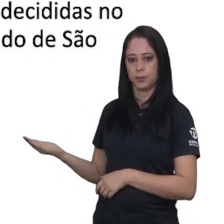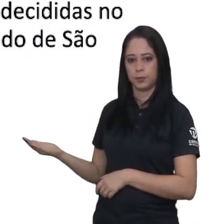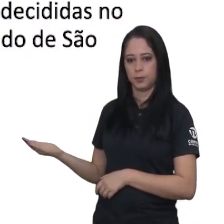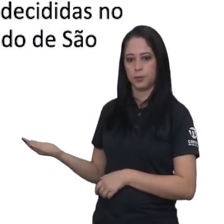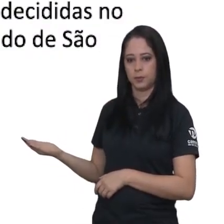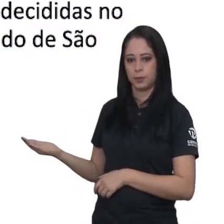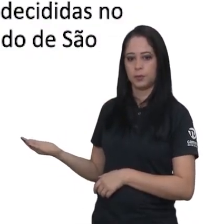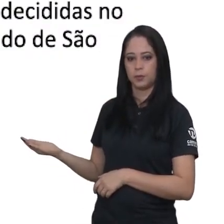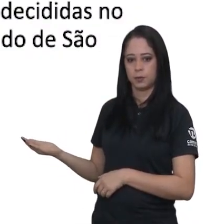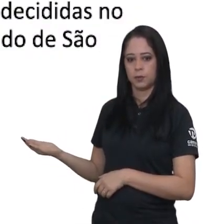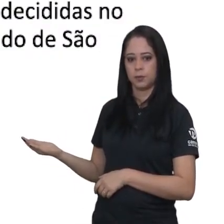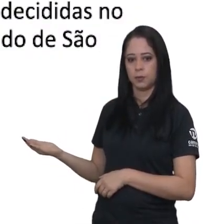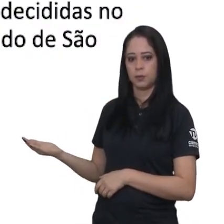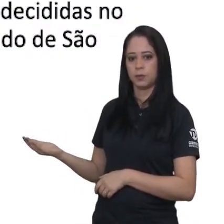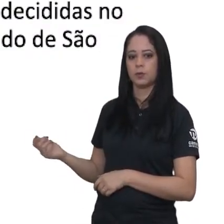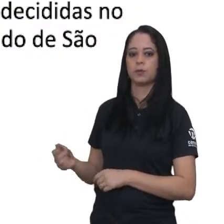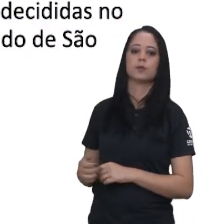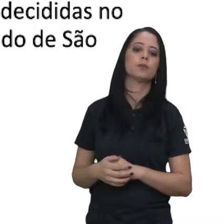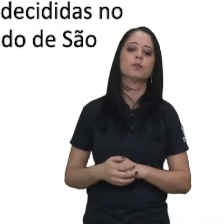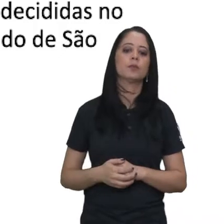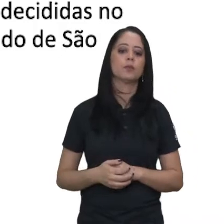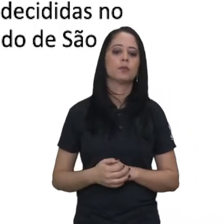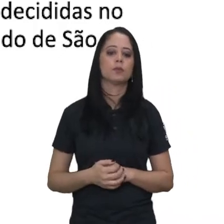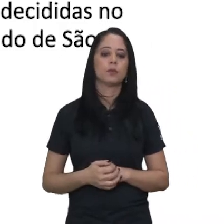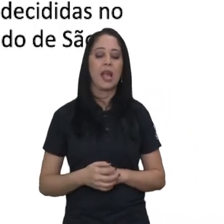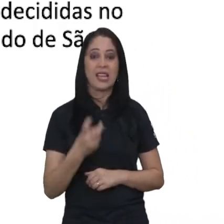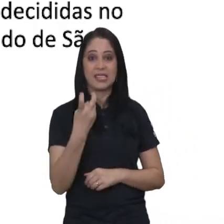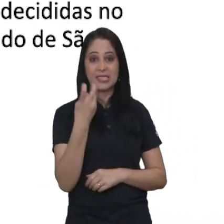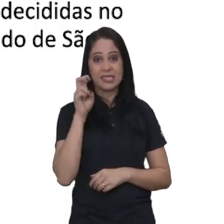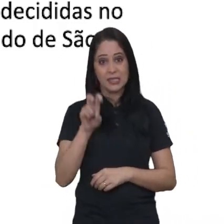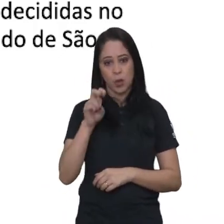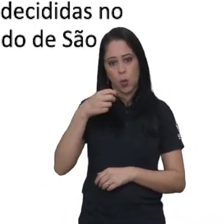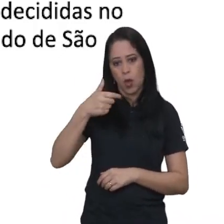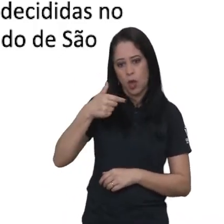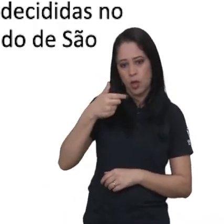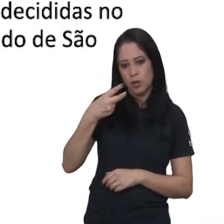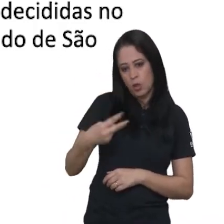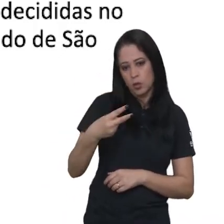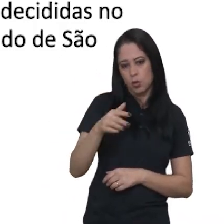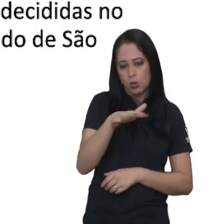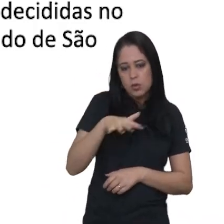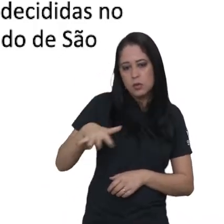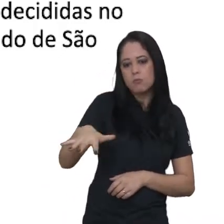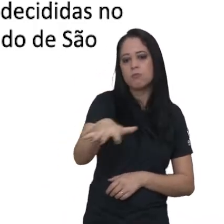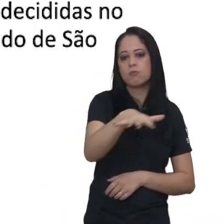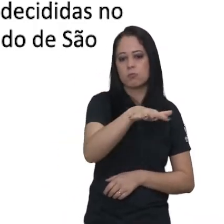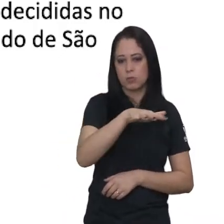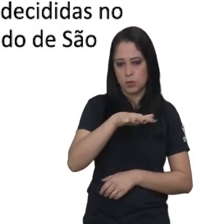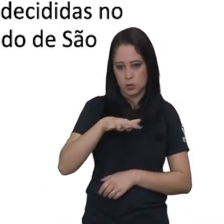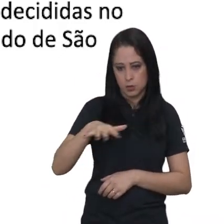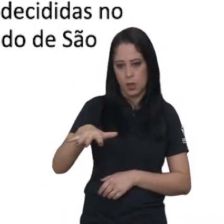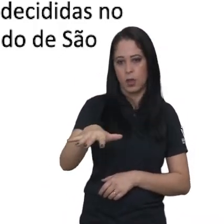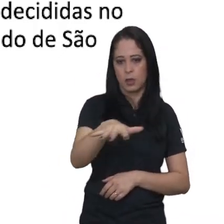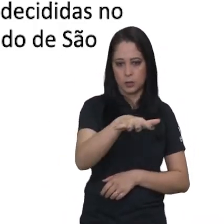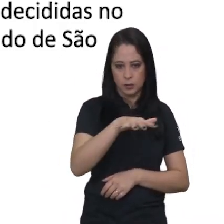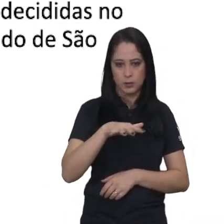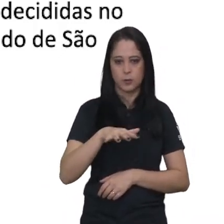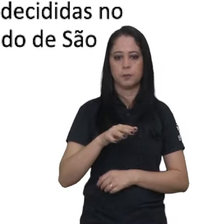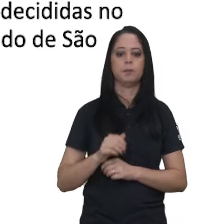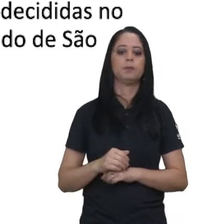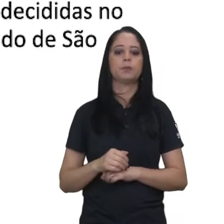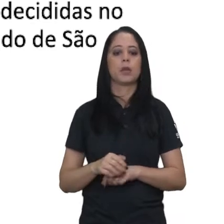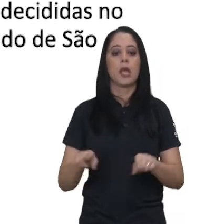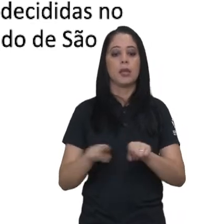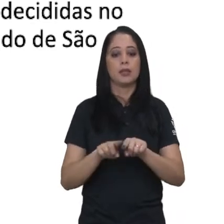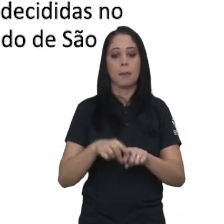52 ex-demarcadas. Antes eram 64. Então, foram suprimidas 14, se não me engano, 12? 12 ex